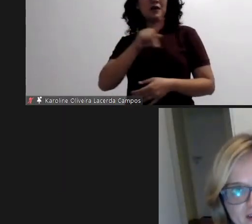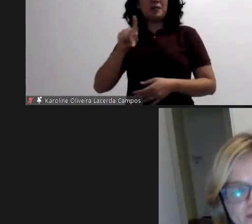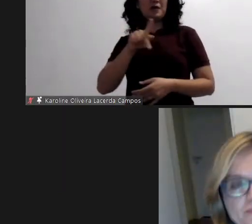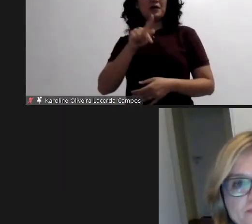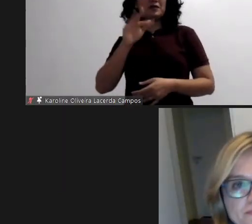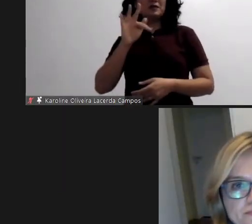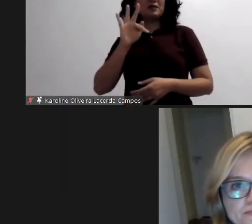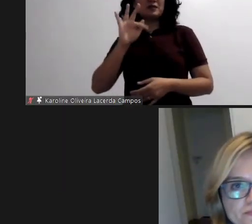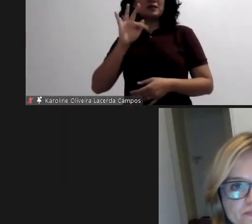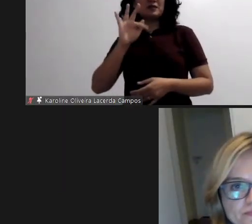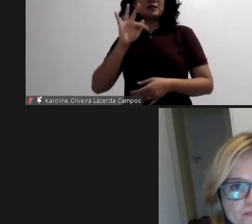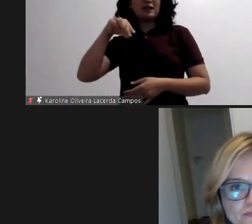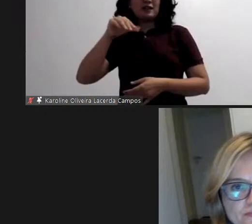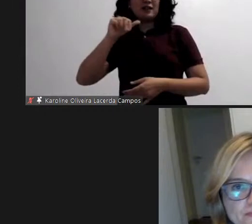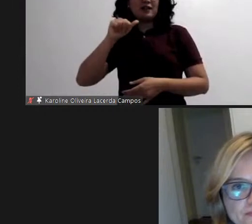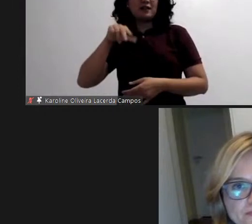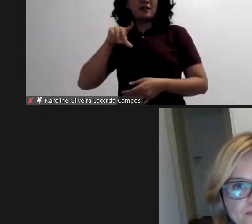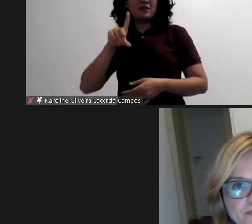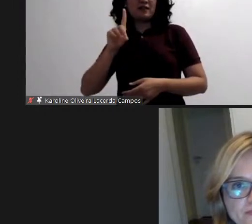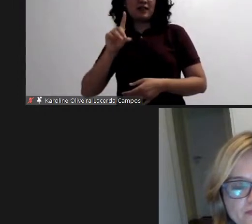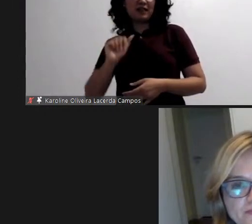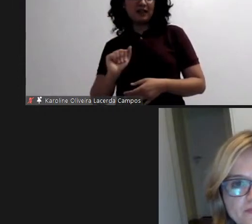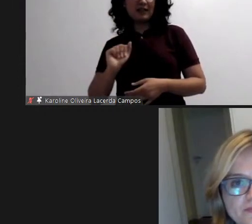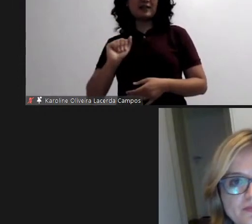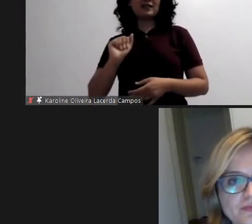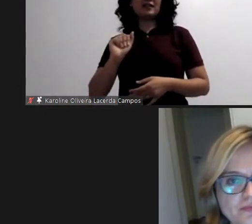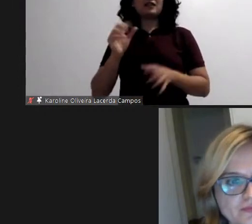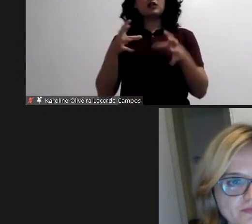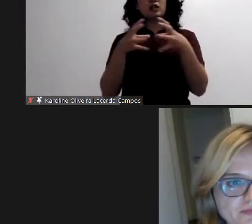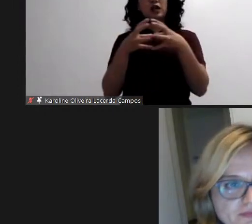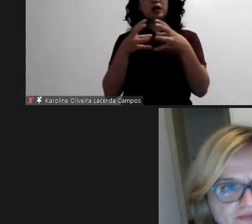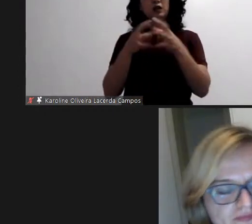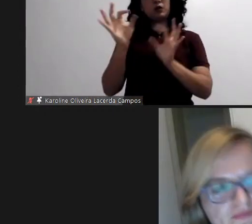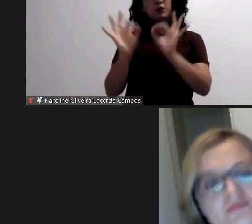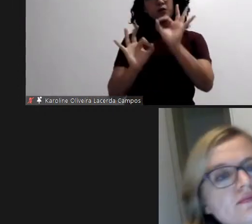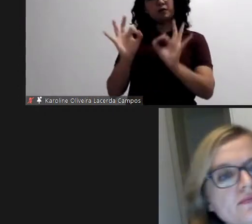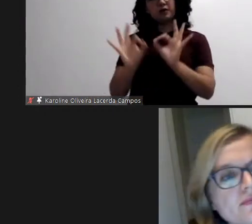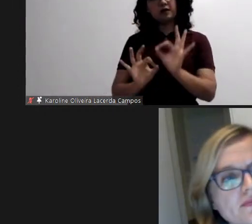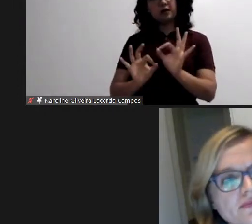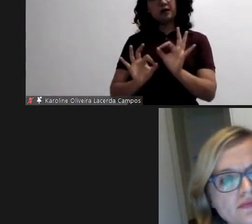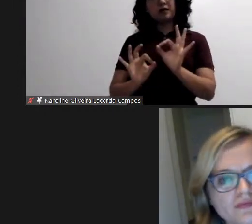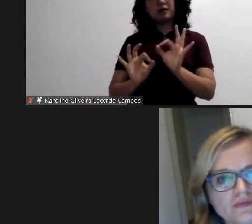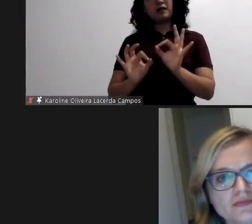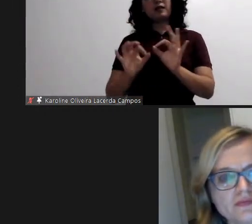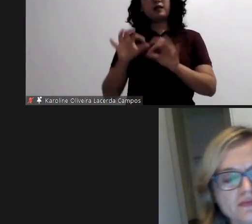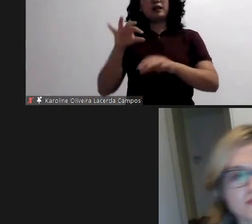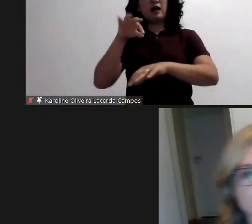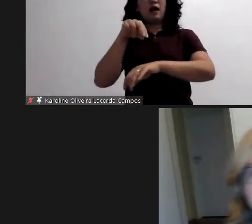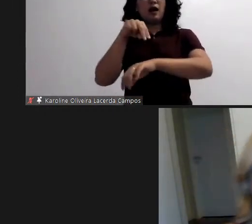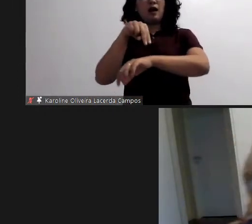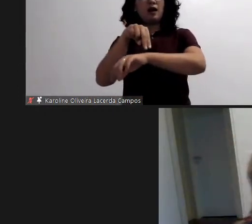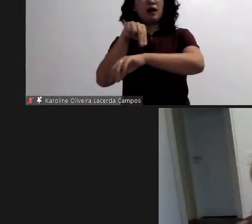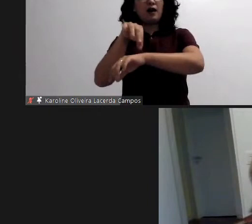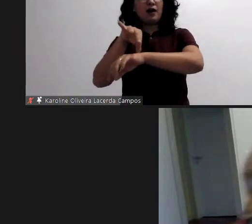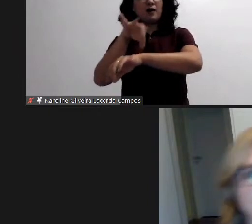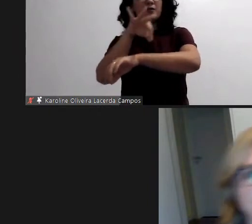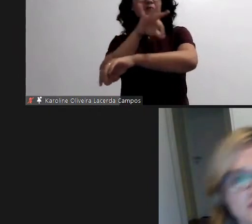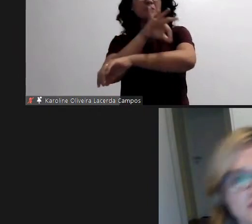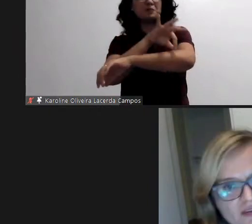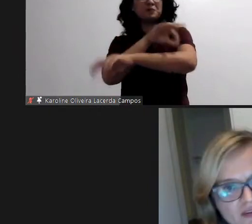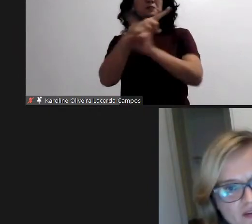Dento, da comissão organizadora na FAU-UNB, que vai tomar as rédeas do